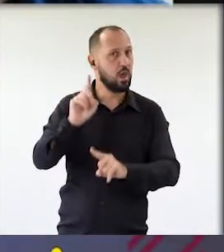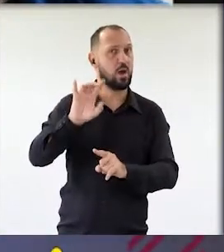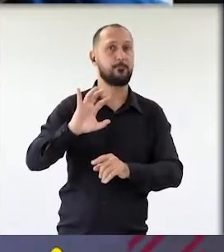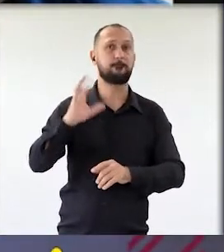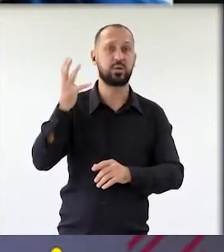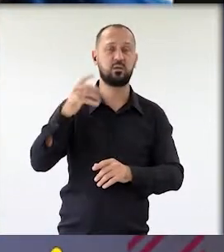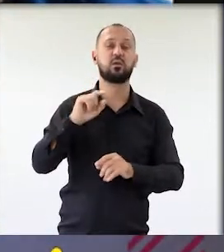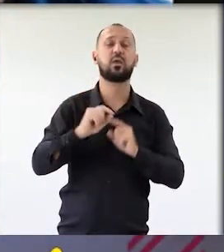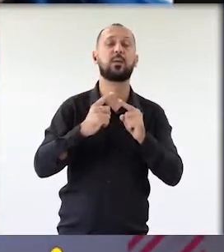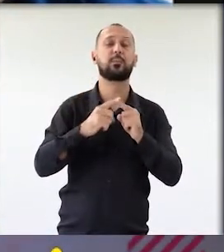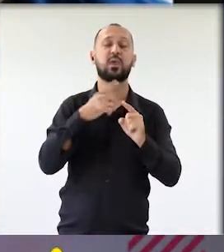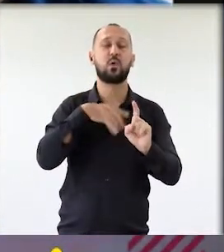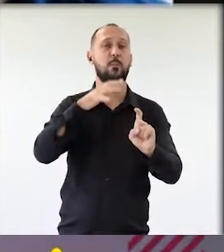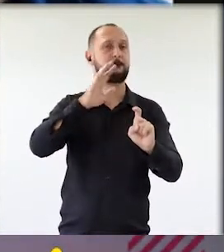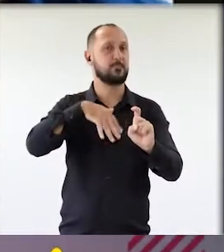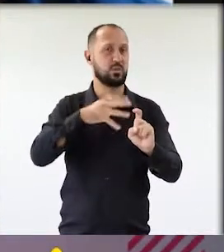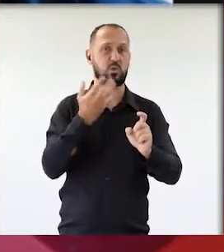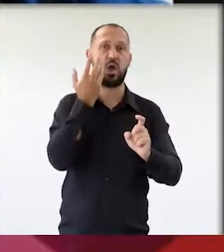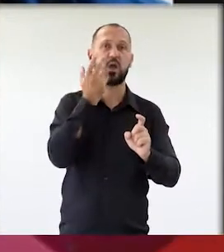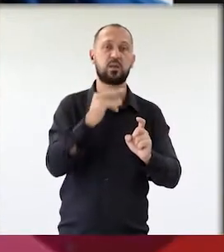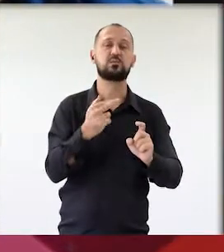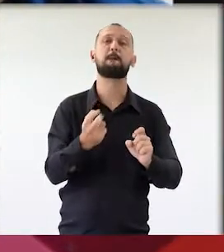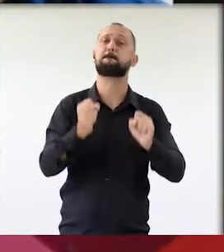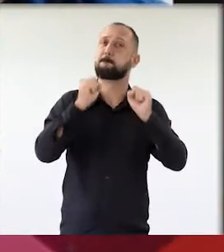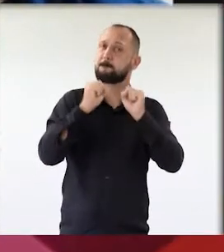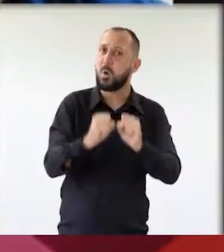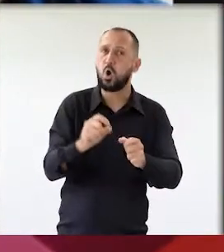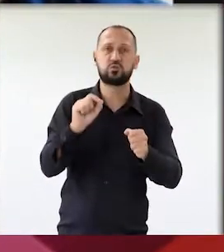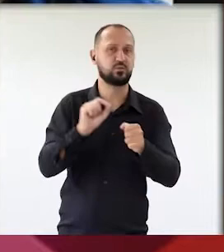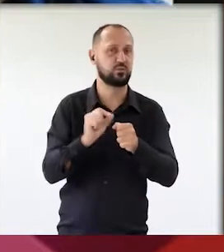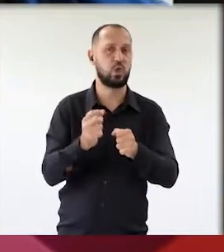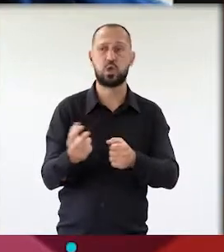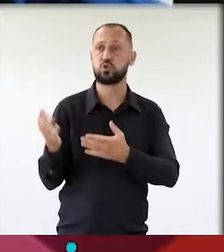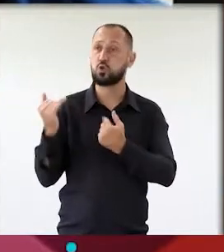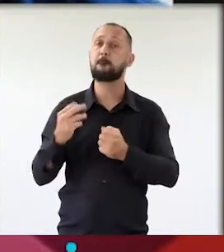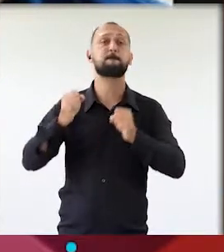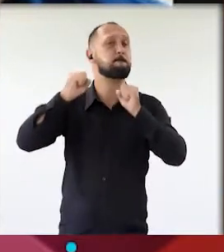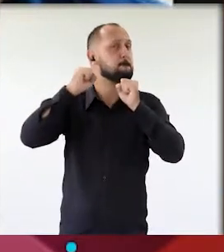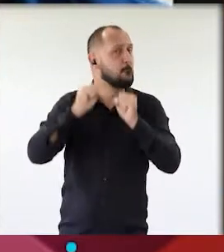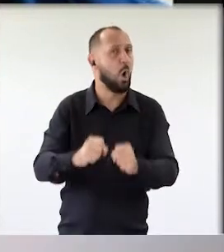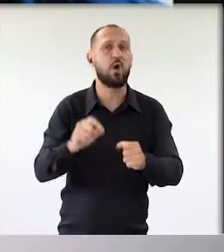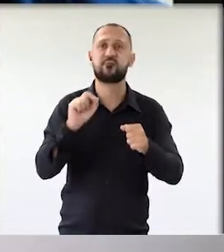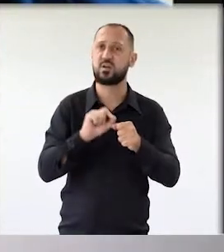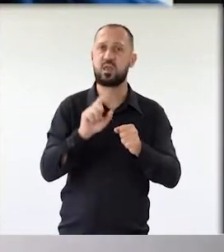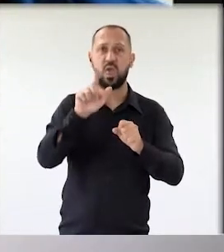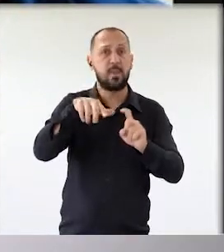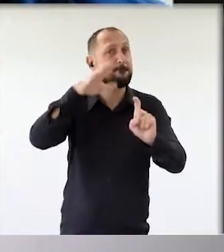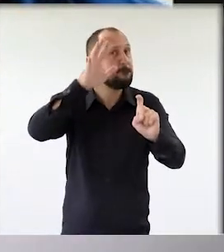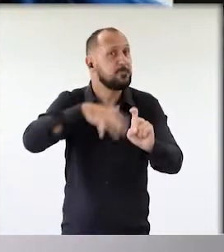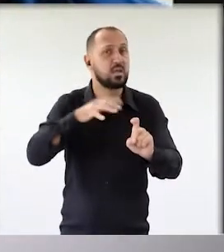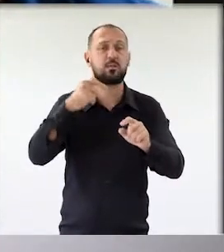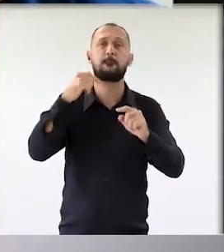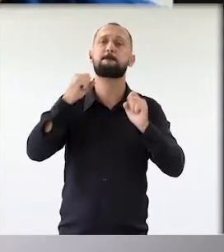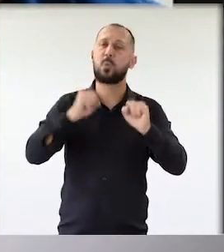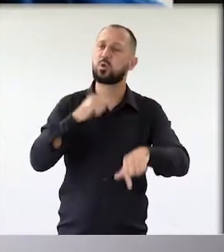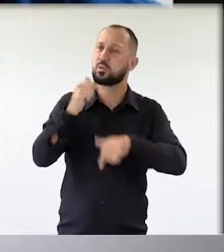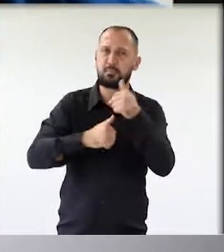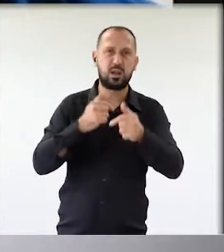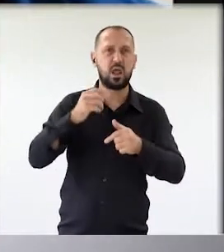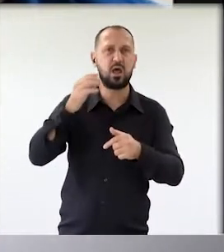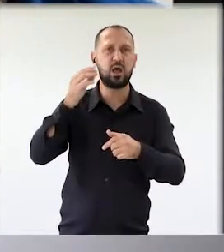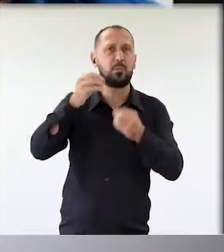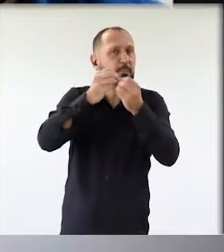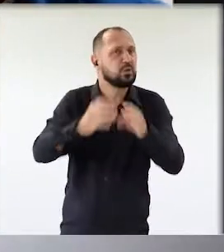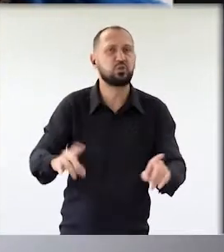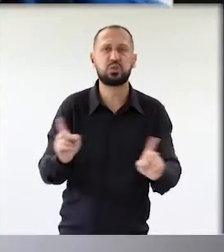muito altos. Então, é um mito dizer que criança pode, que adolescente pode fazer o serviço doméstico, que pode trabalhar,